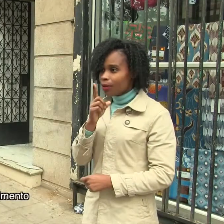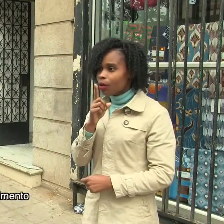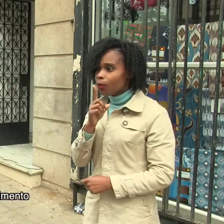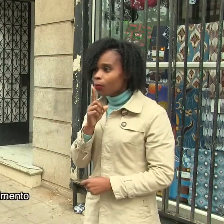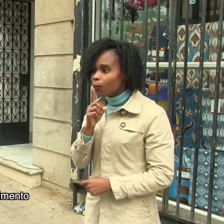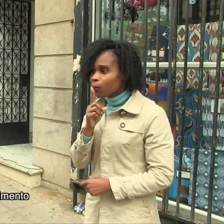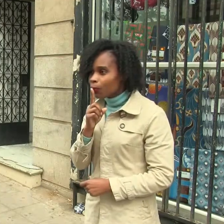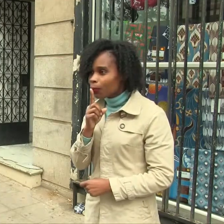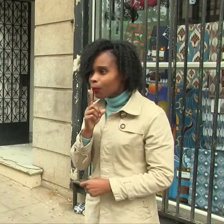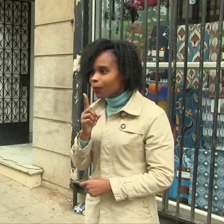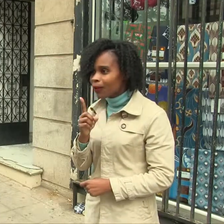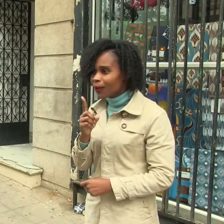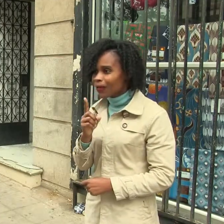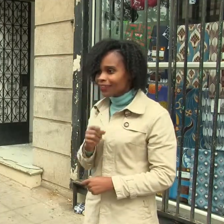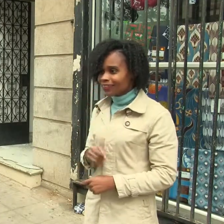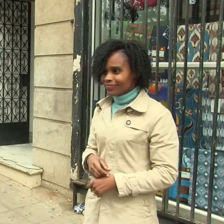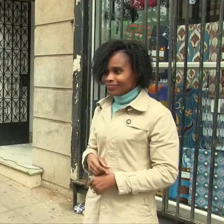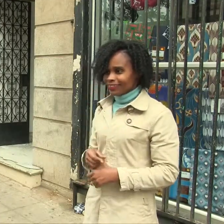cimento